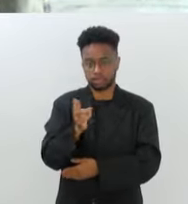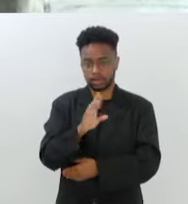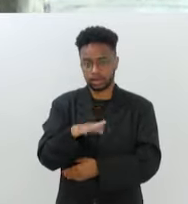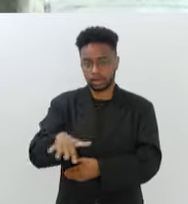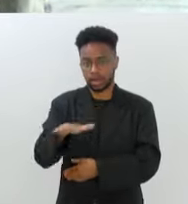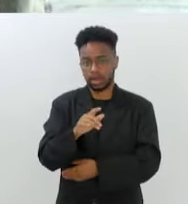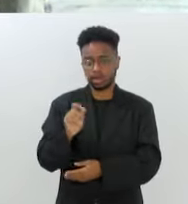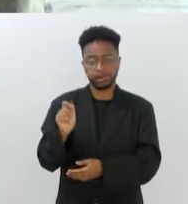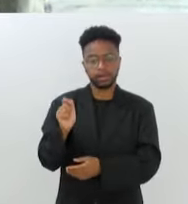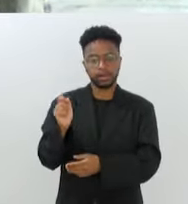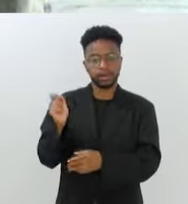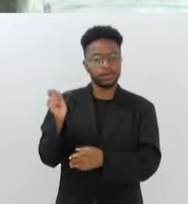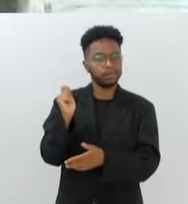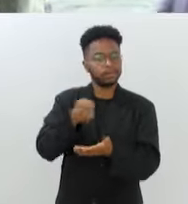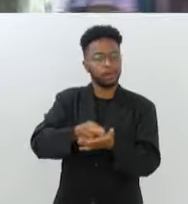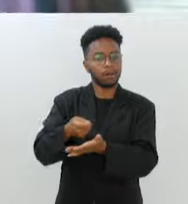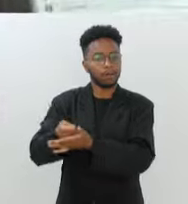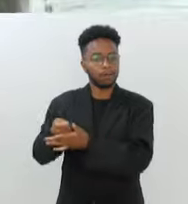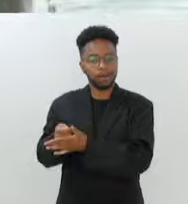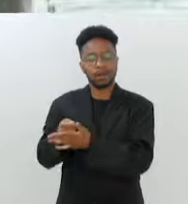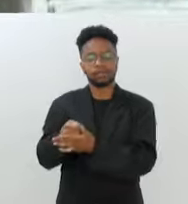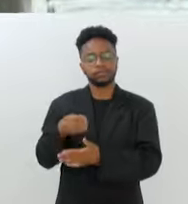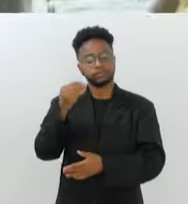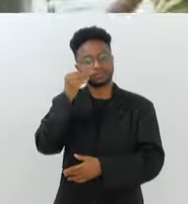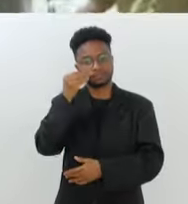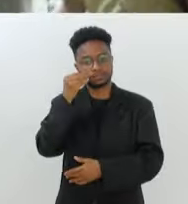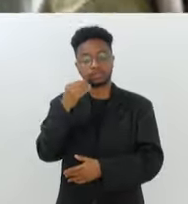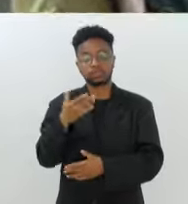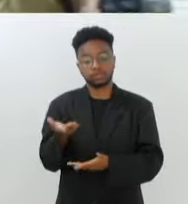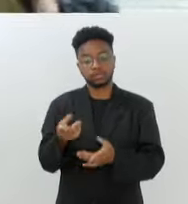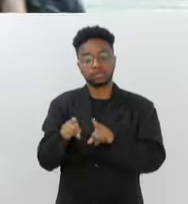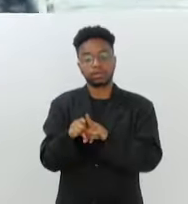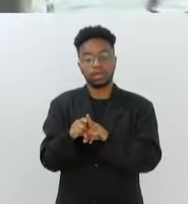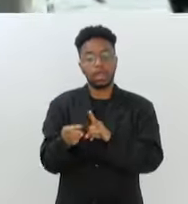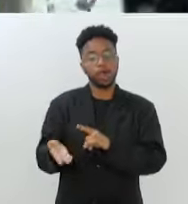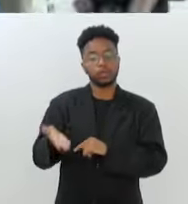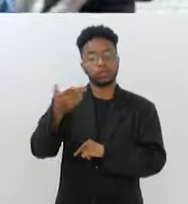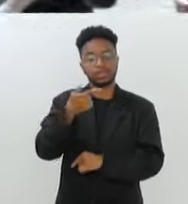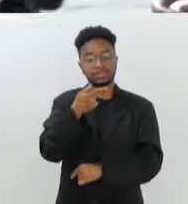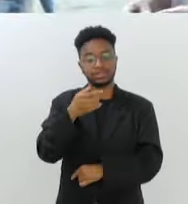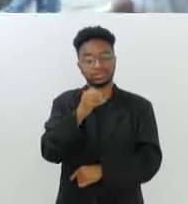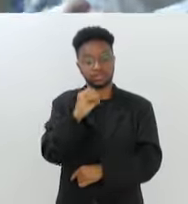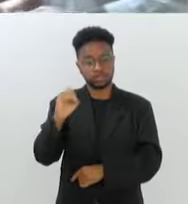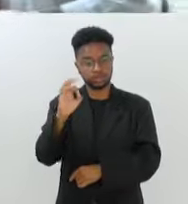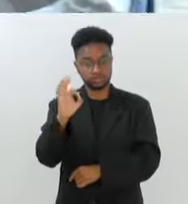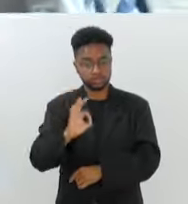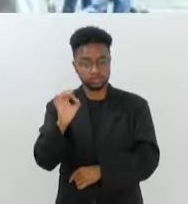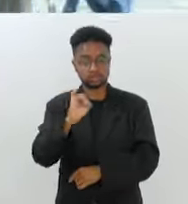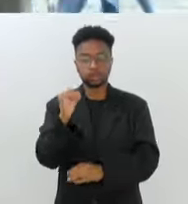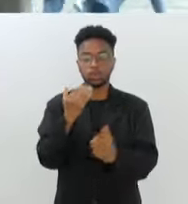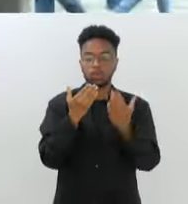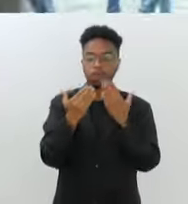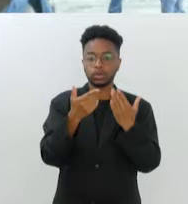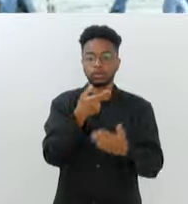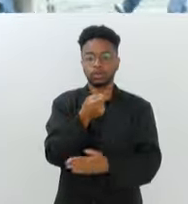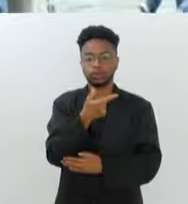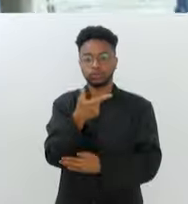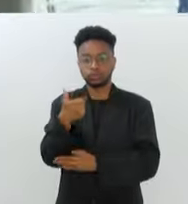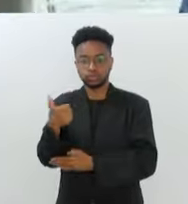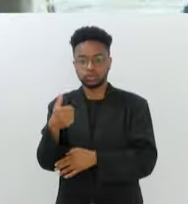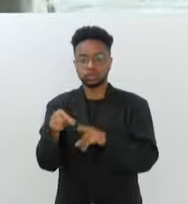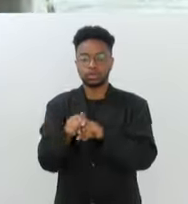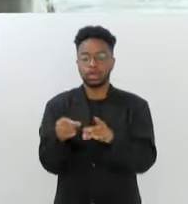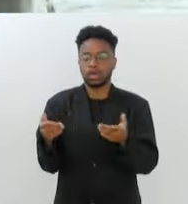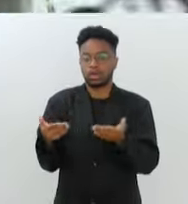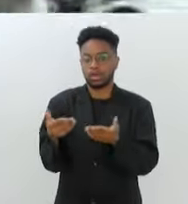também esse mercado de apostas e jogos online cresceu 700% entre 2021 e abril deste ano. Um